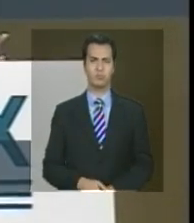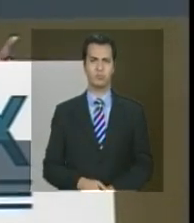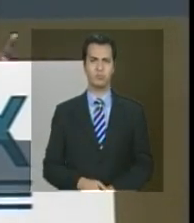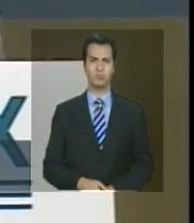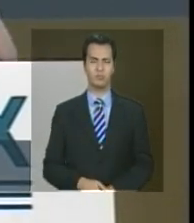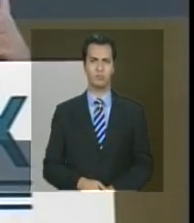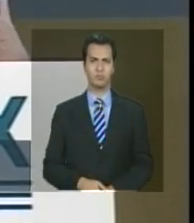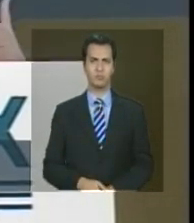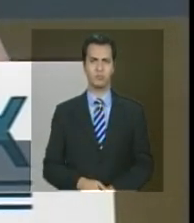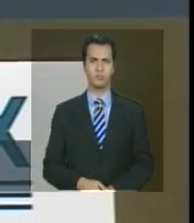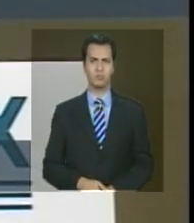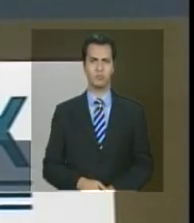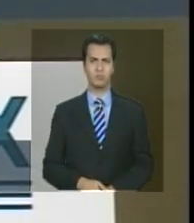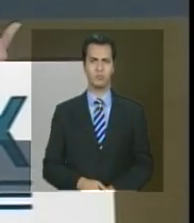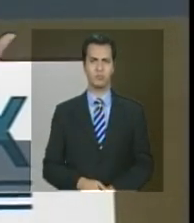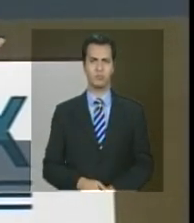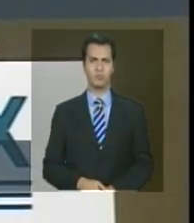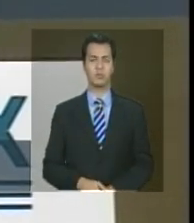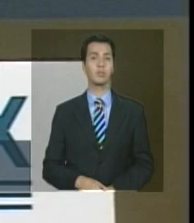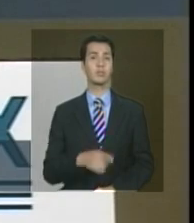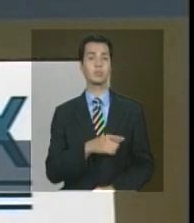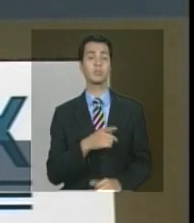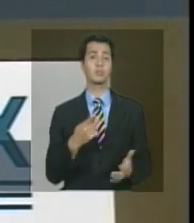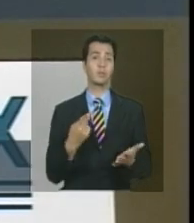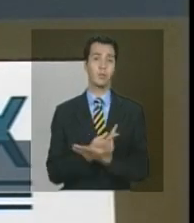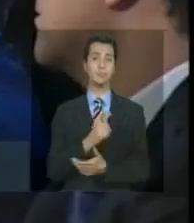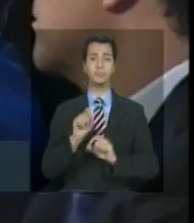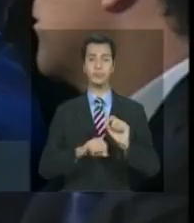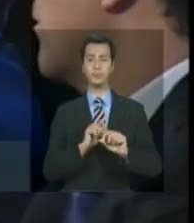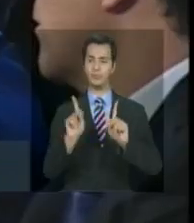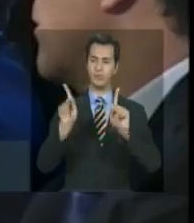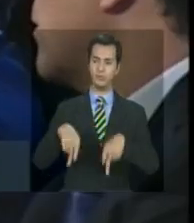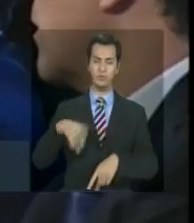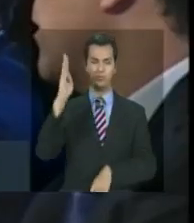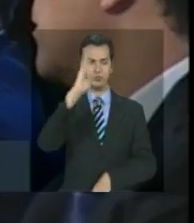Esse fato é algo que os brasileiros